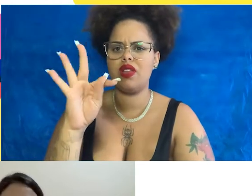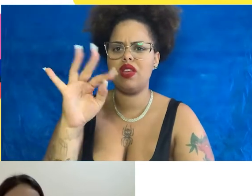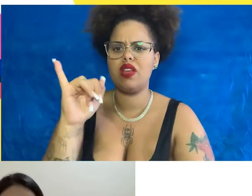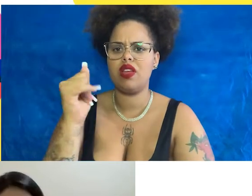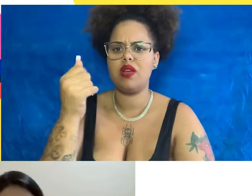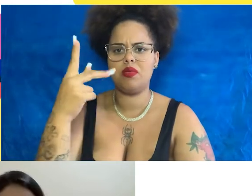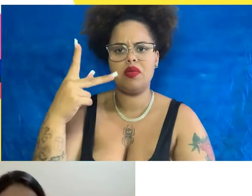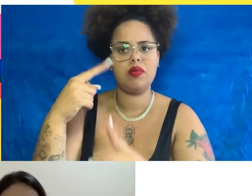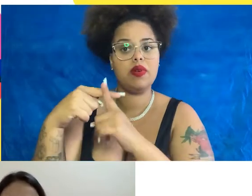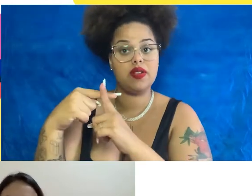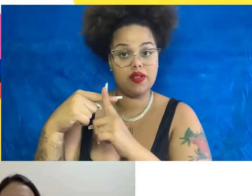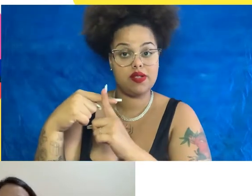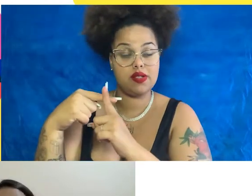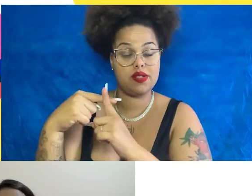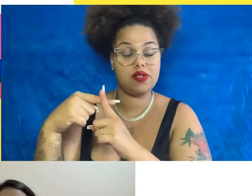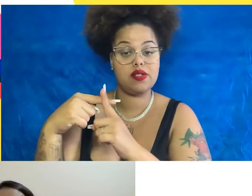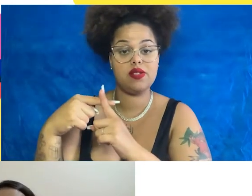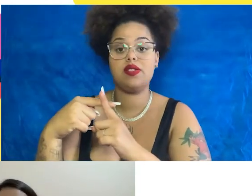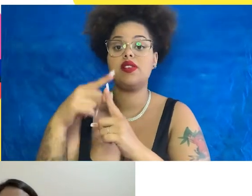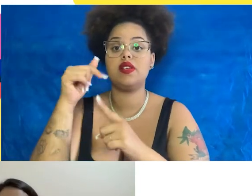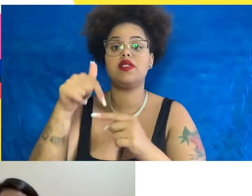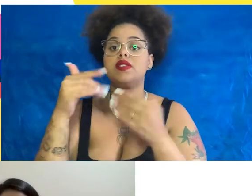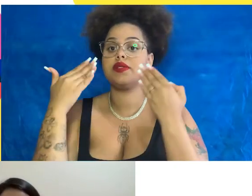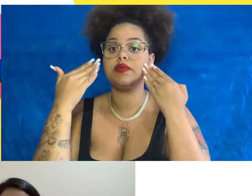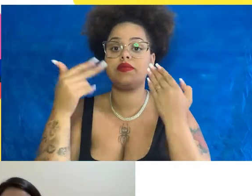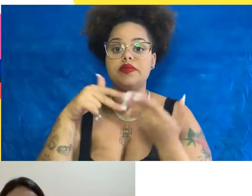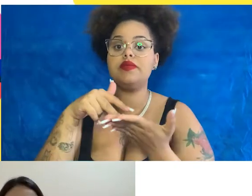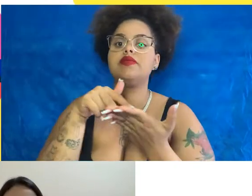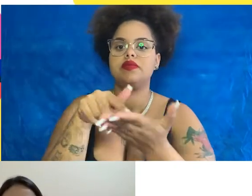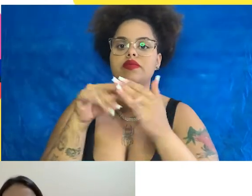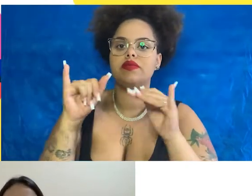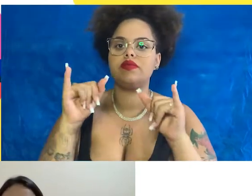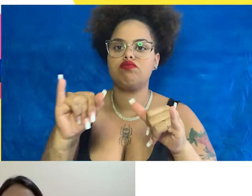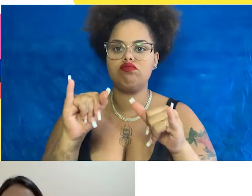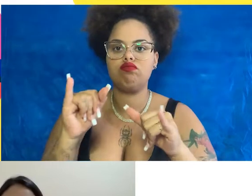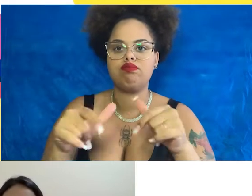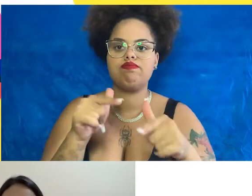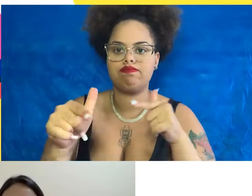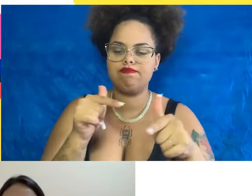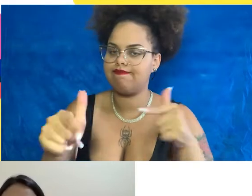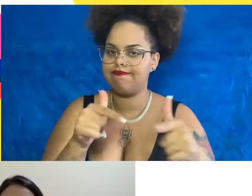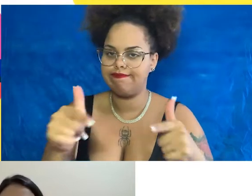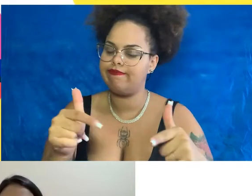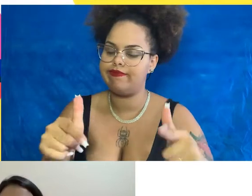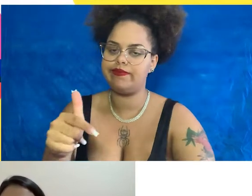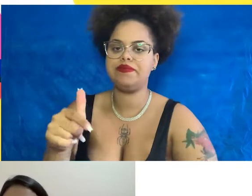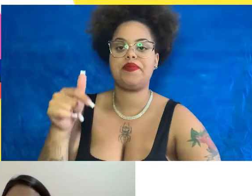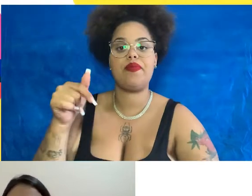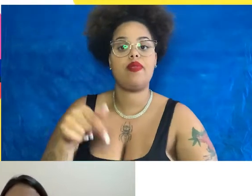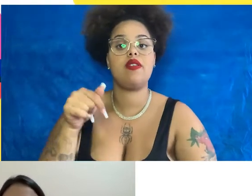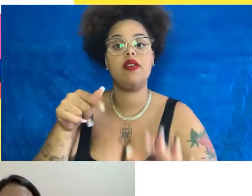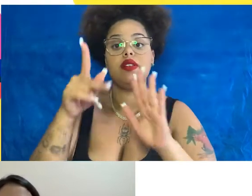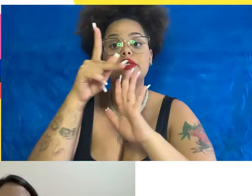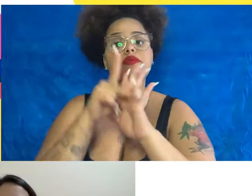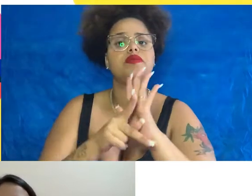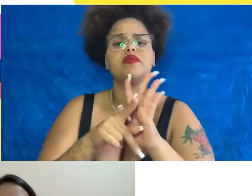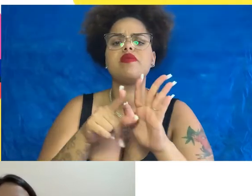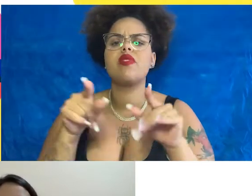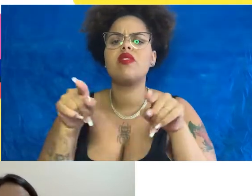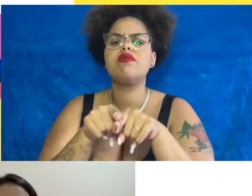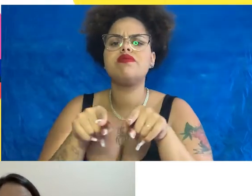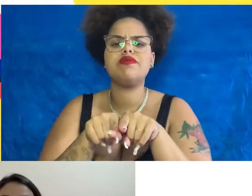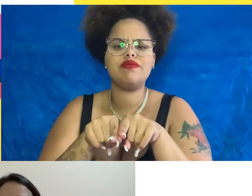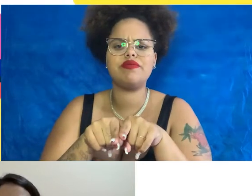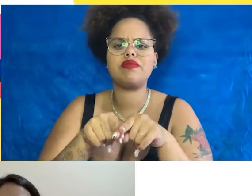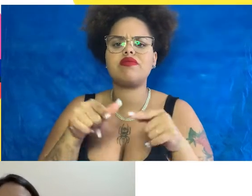LGBTQIAP+, para esse protagonismo no mercado. E, nesse projeto, a gente também